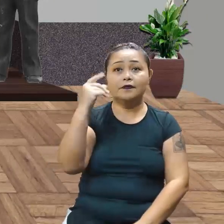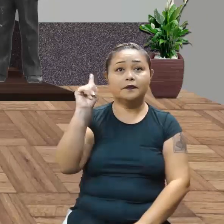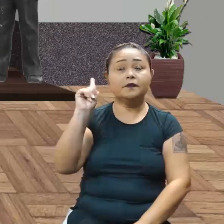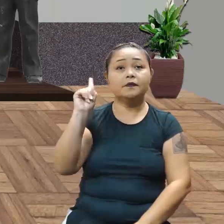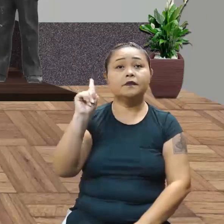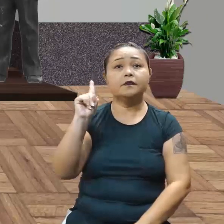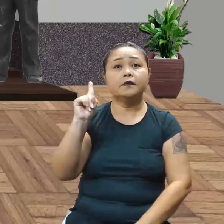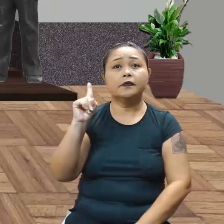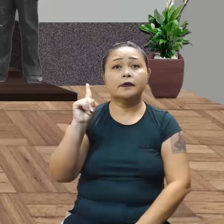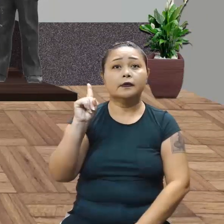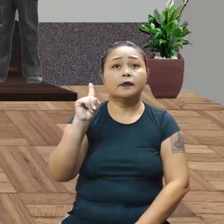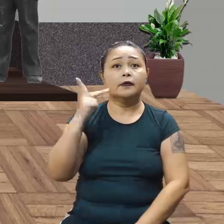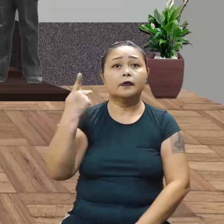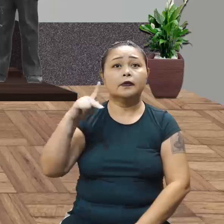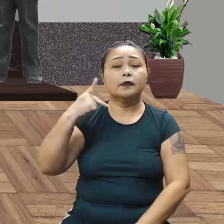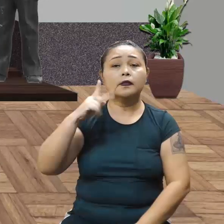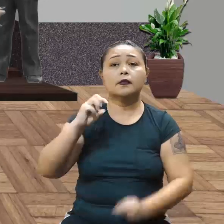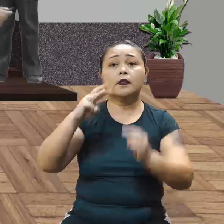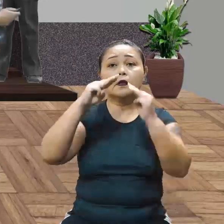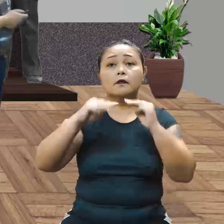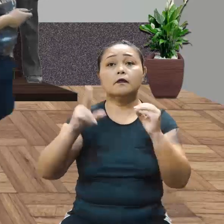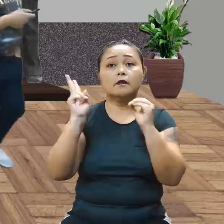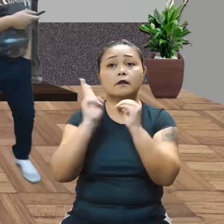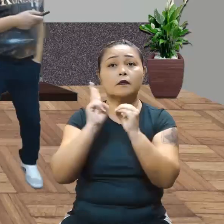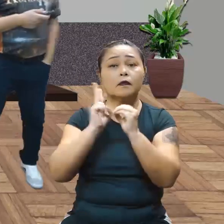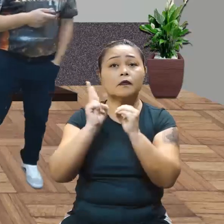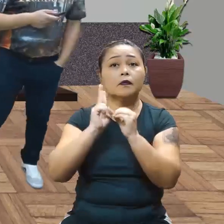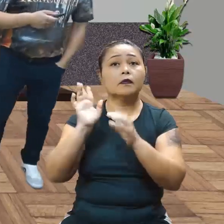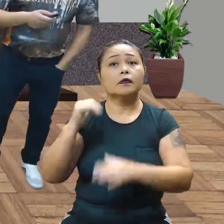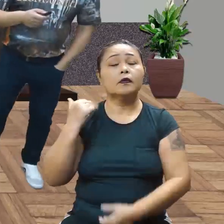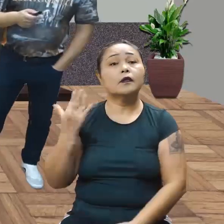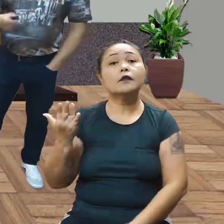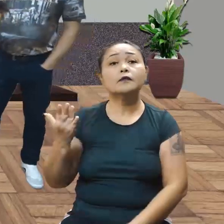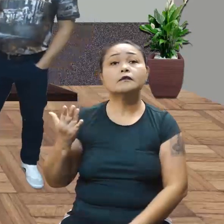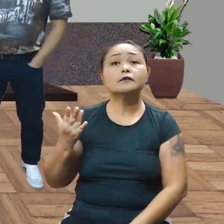é tirada do acervo do Museu do Índio,